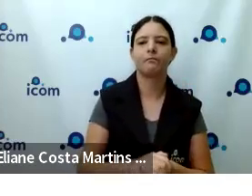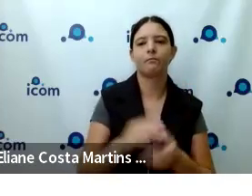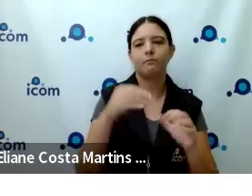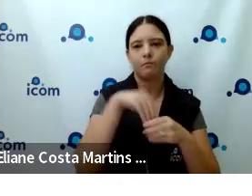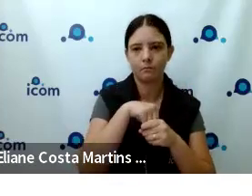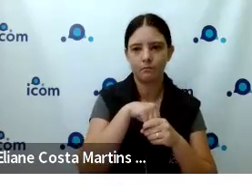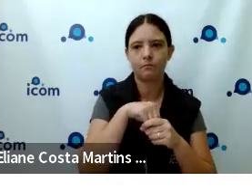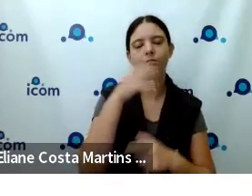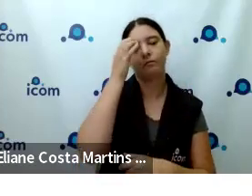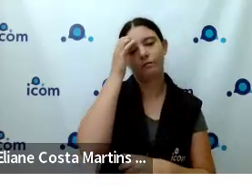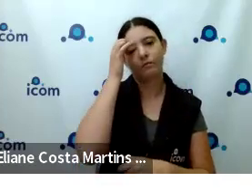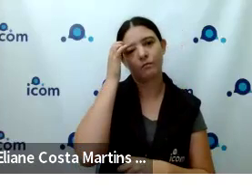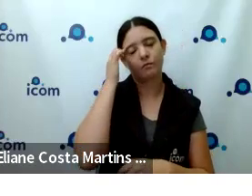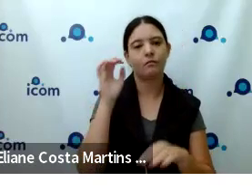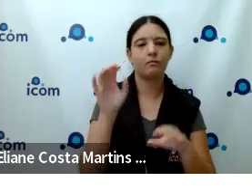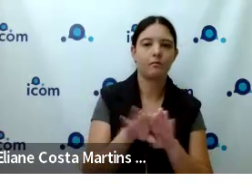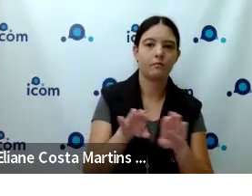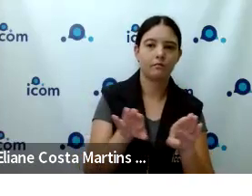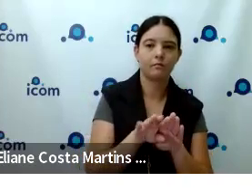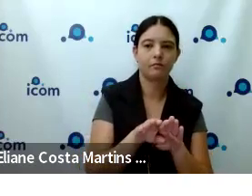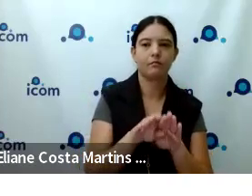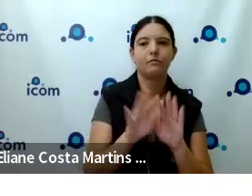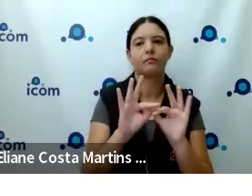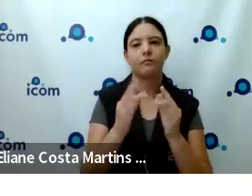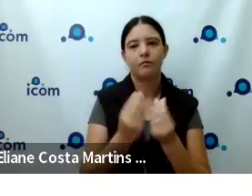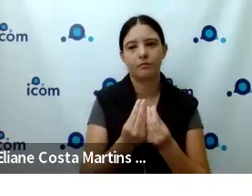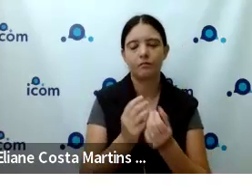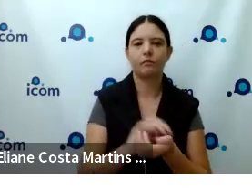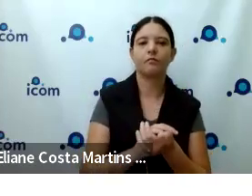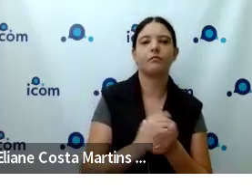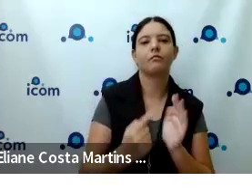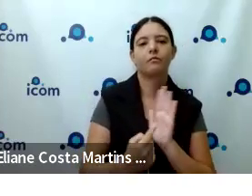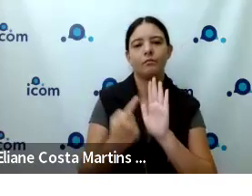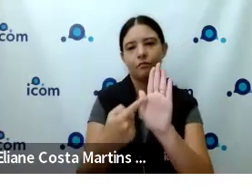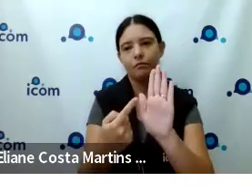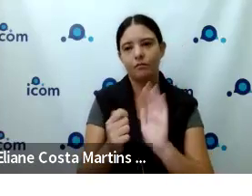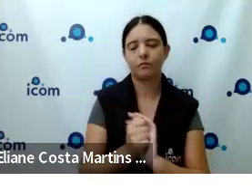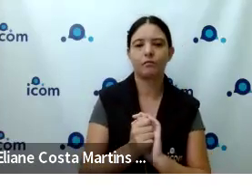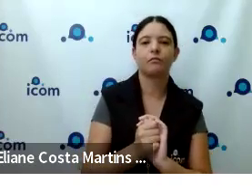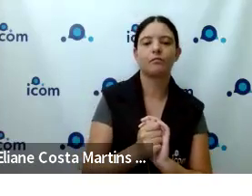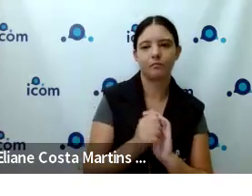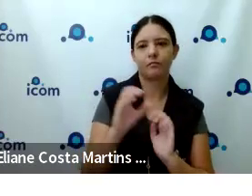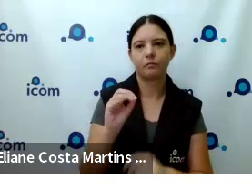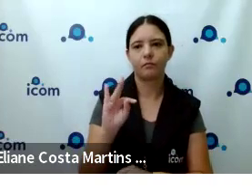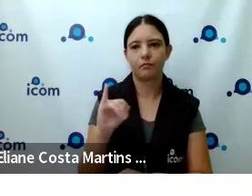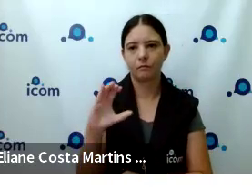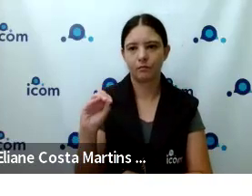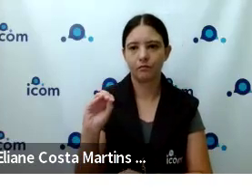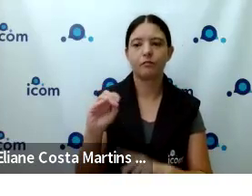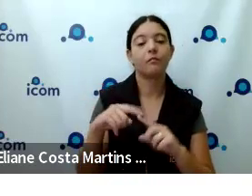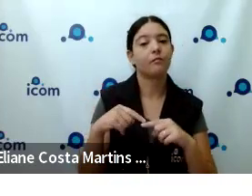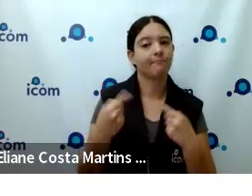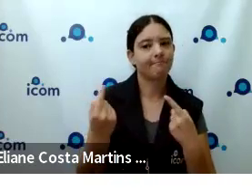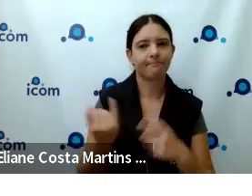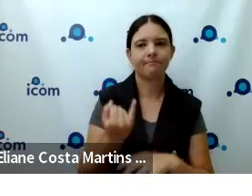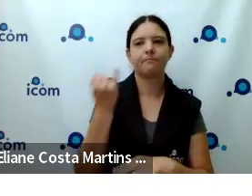da composição paritária, juiz de indicação do contribuinte, juiz de indicação do fisco. Mais relevante mesmo é que